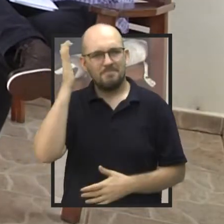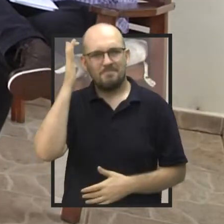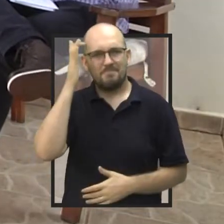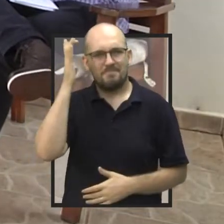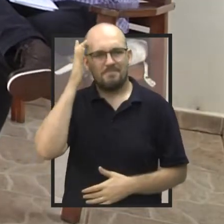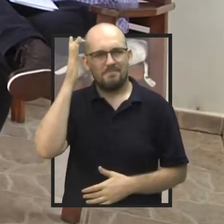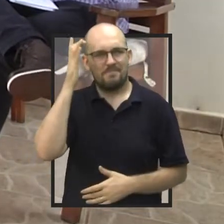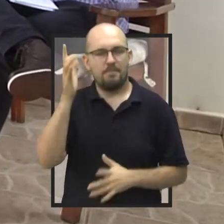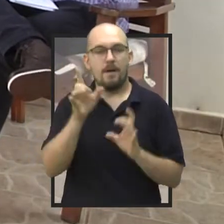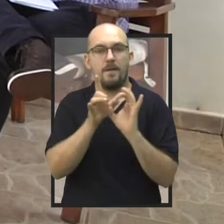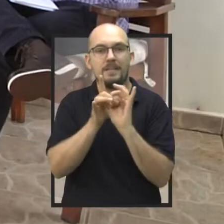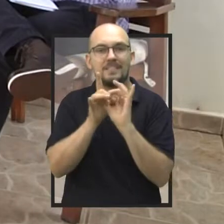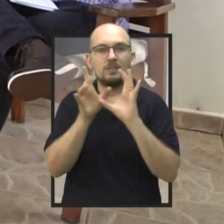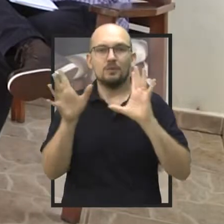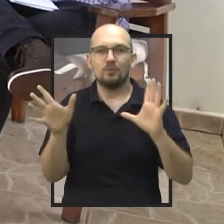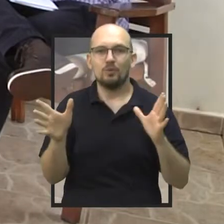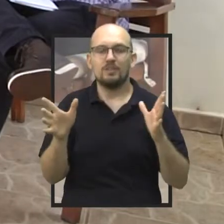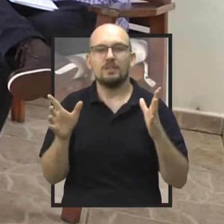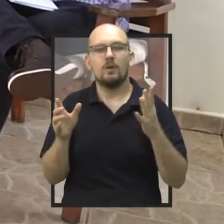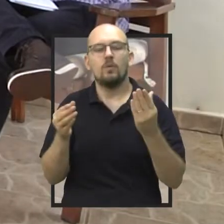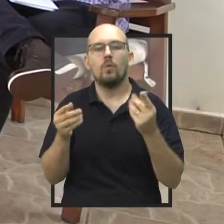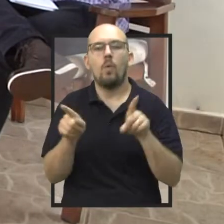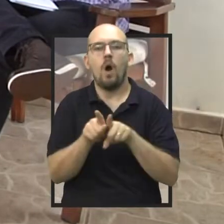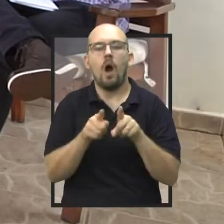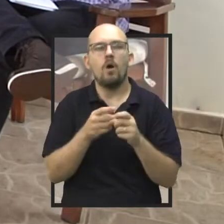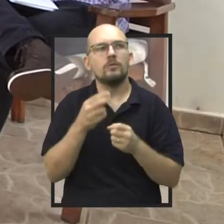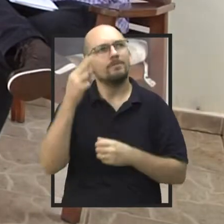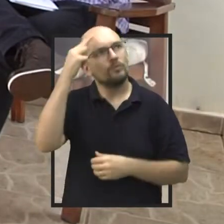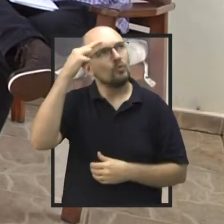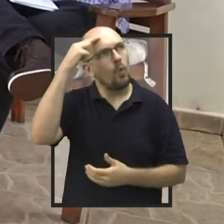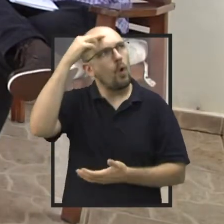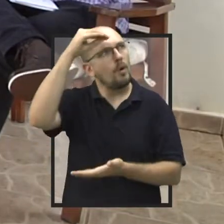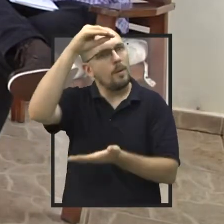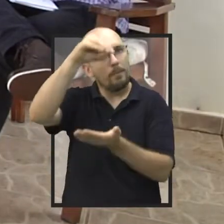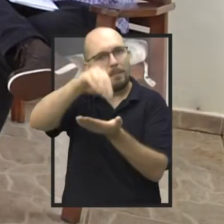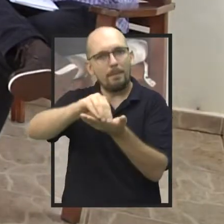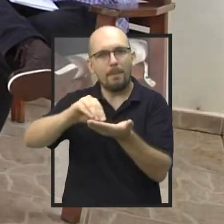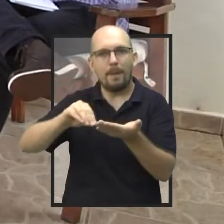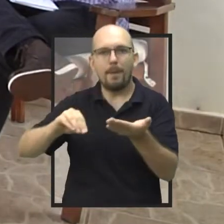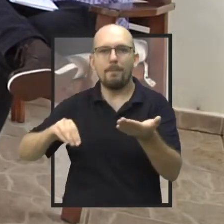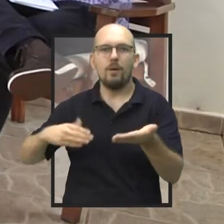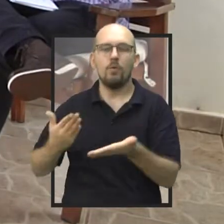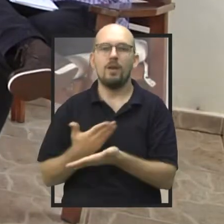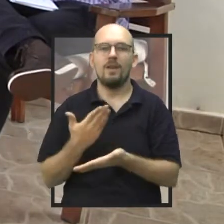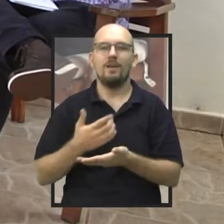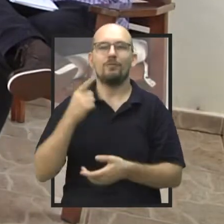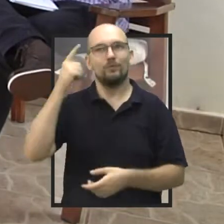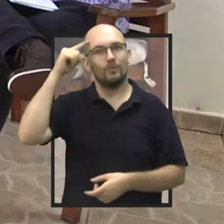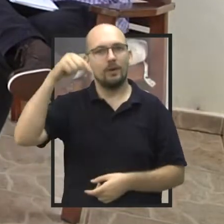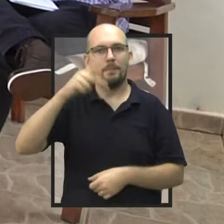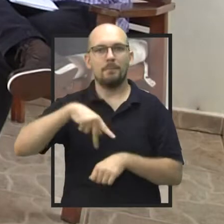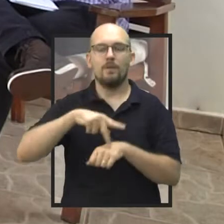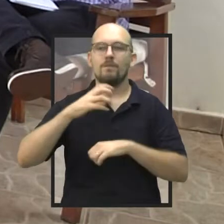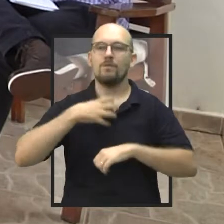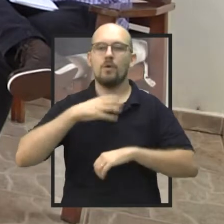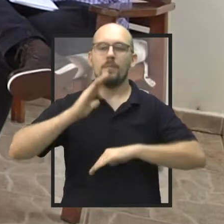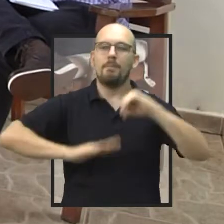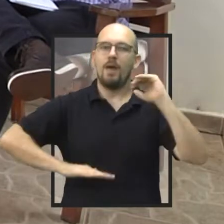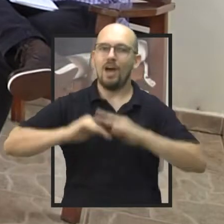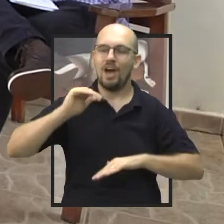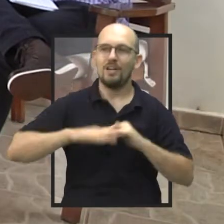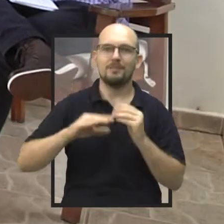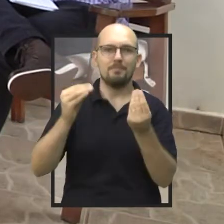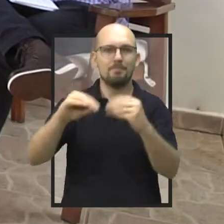a disposição de colocar tudo aquilo que o senhor sonha, que o senhor tem como ideal para o nosso país, de forma prática